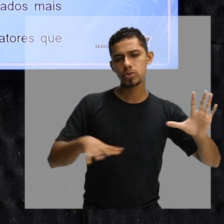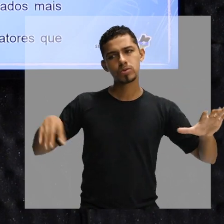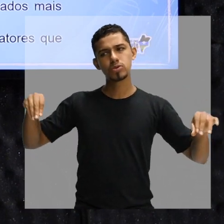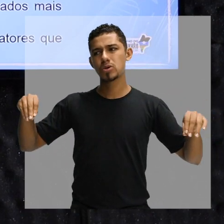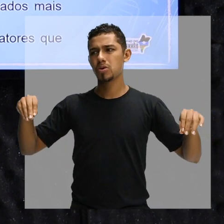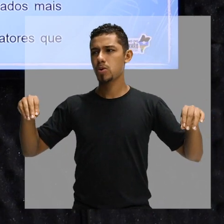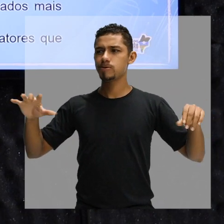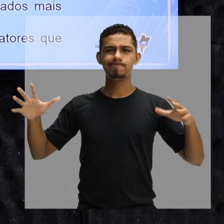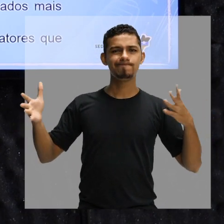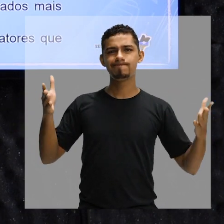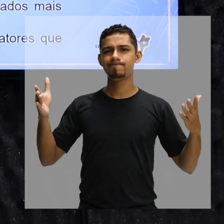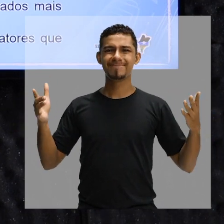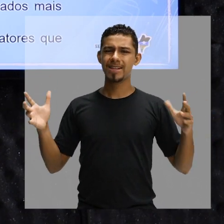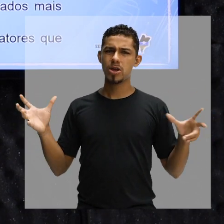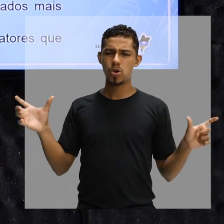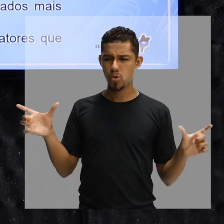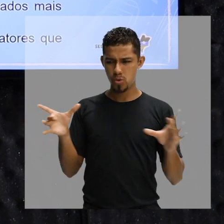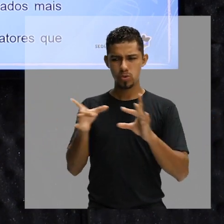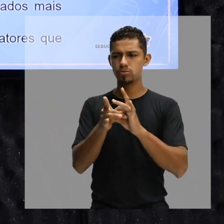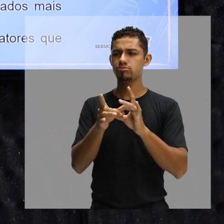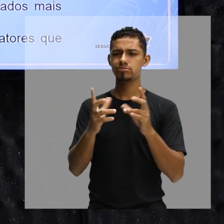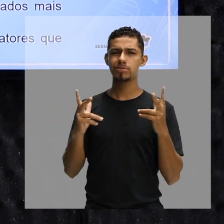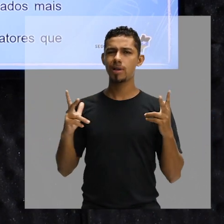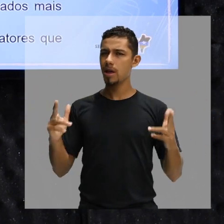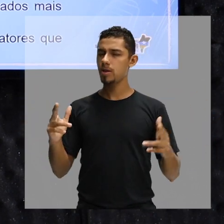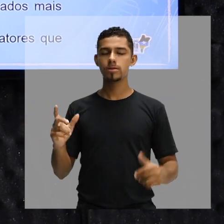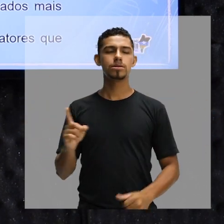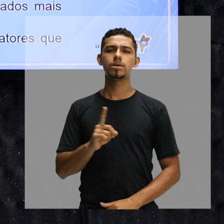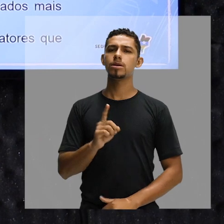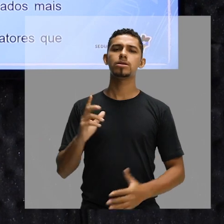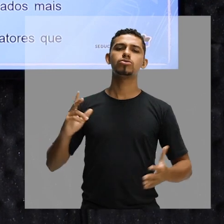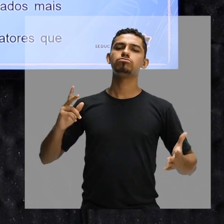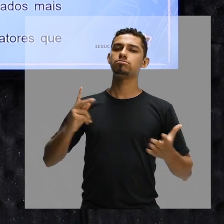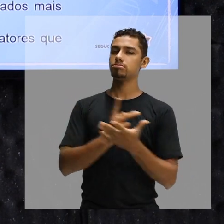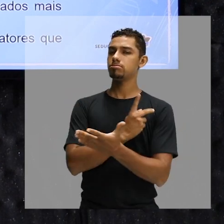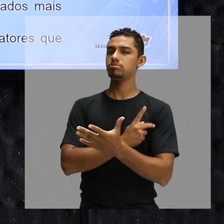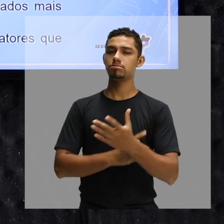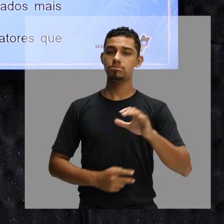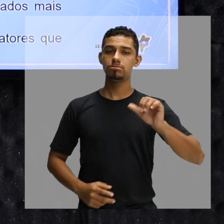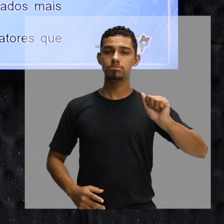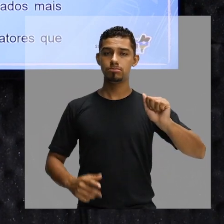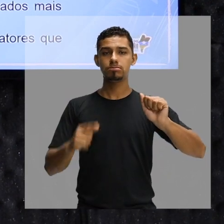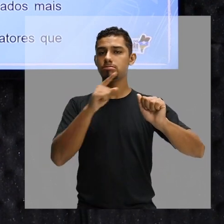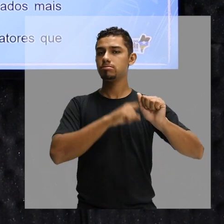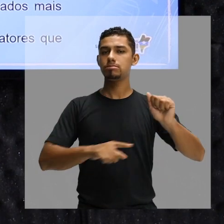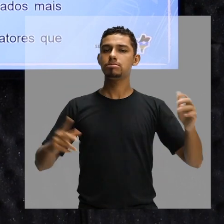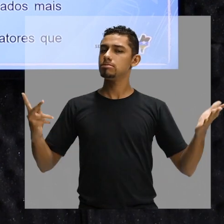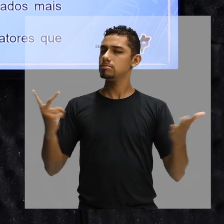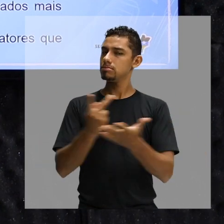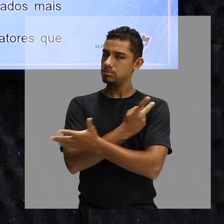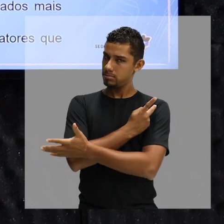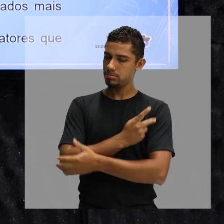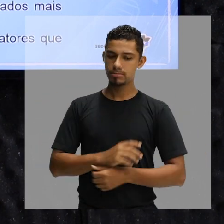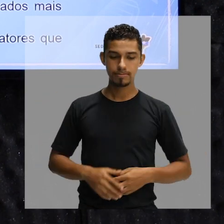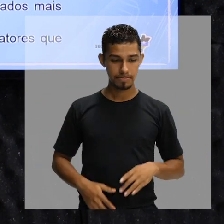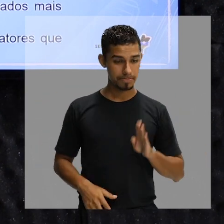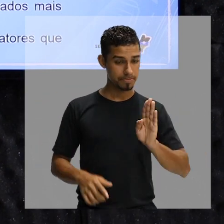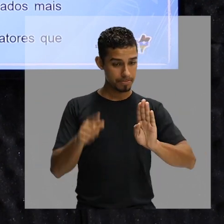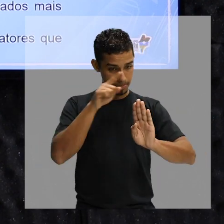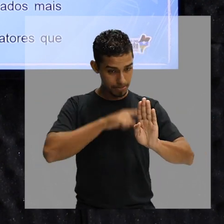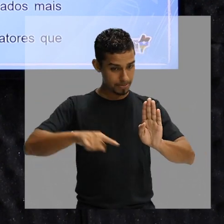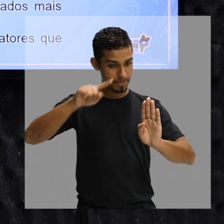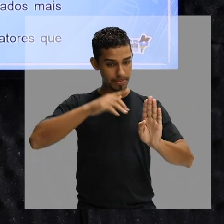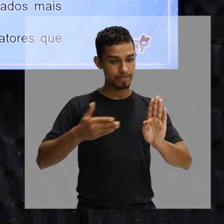na letra A, eles estão apresentando os dois como praticamente a mesma coisa. Já está errada a letra A. Não podemos assinalar. Letra